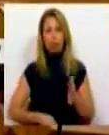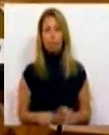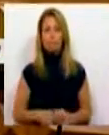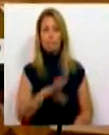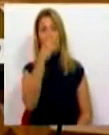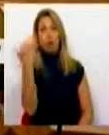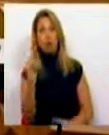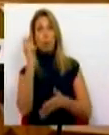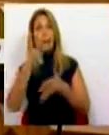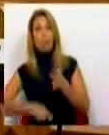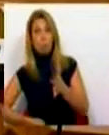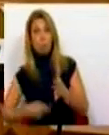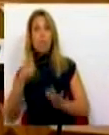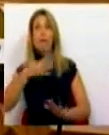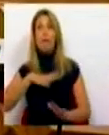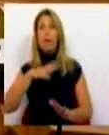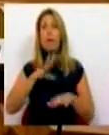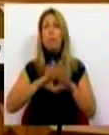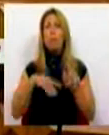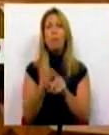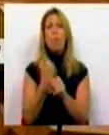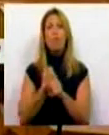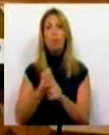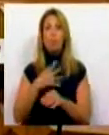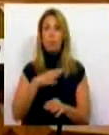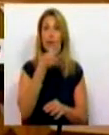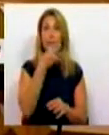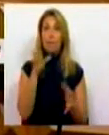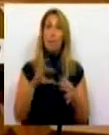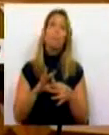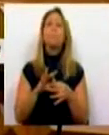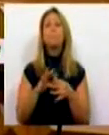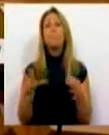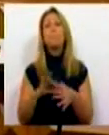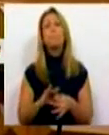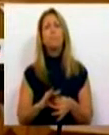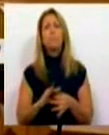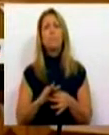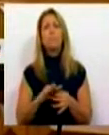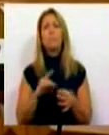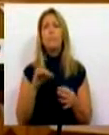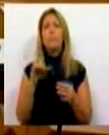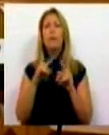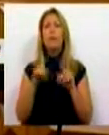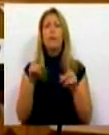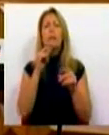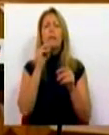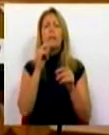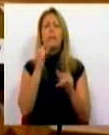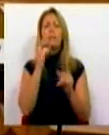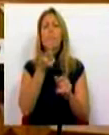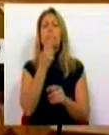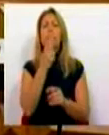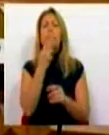segundo imposto que eu queria, especial sobre o consumo, queria falar, tem a ver sobre o líquido dos cigarros eletrónicos e os cigarros